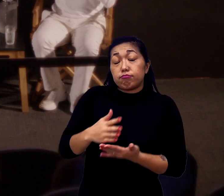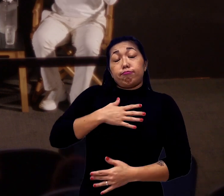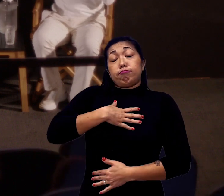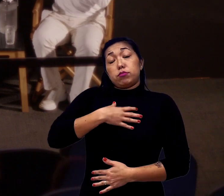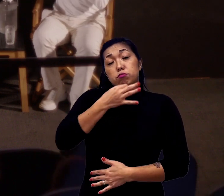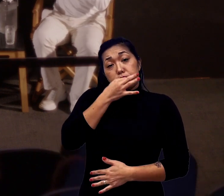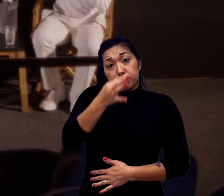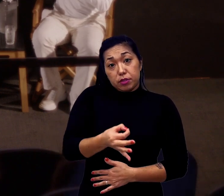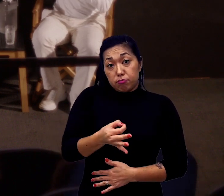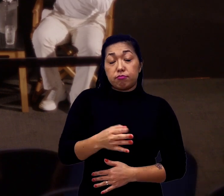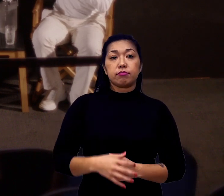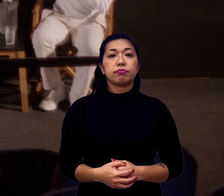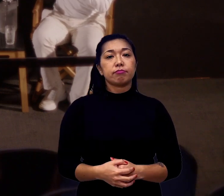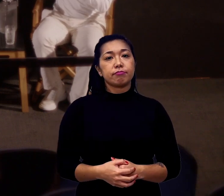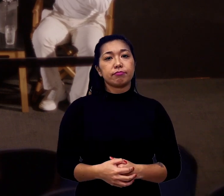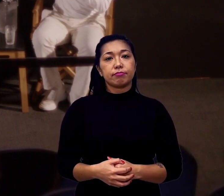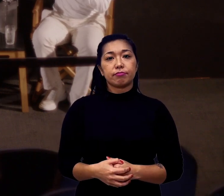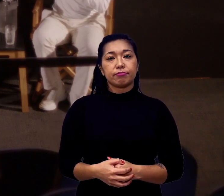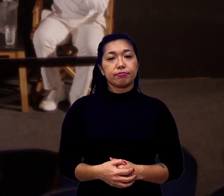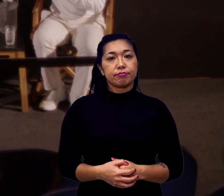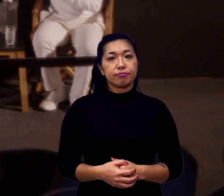essa é a primeira impressão.